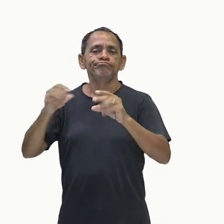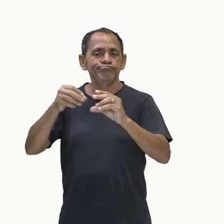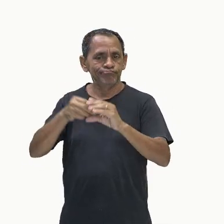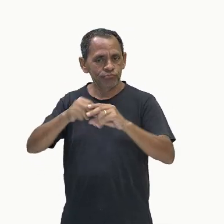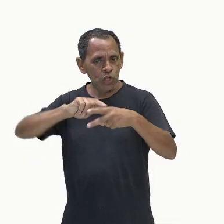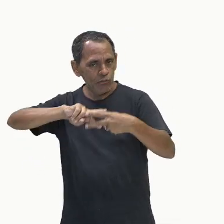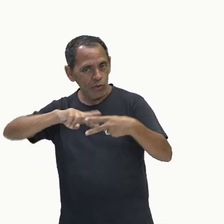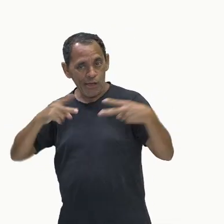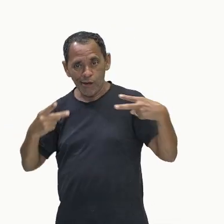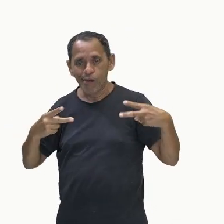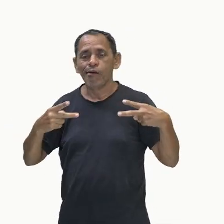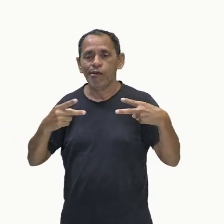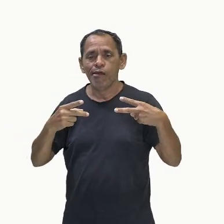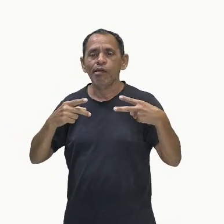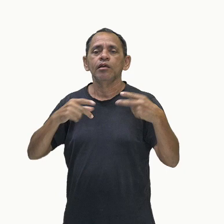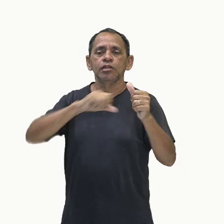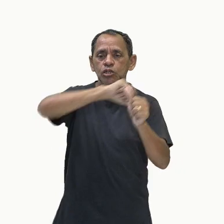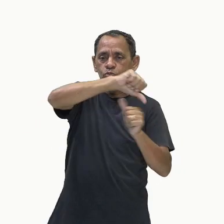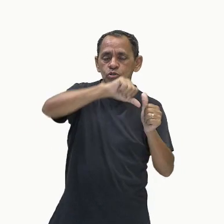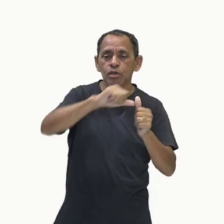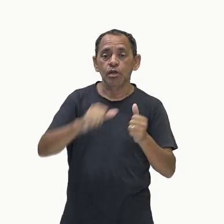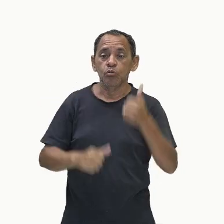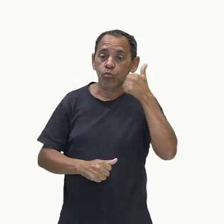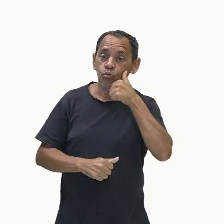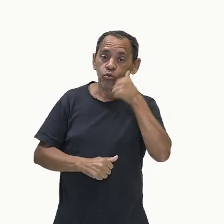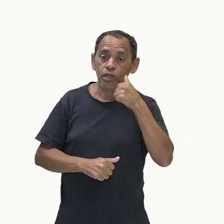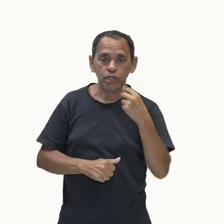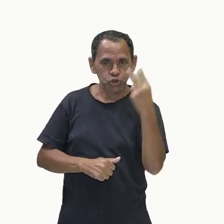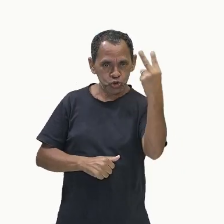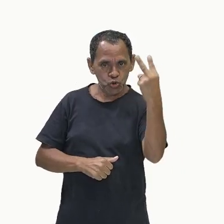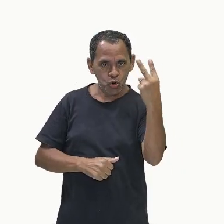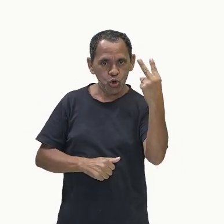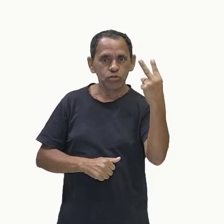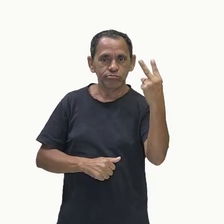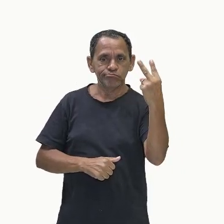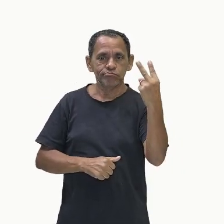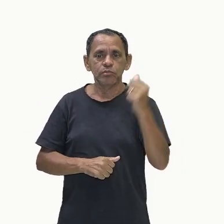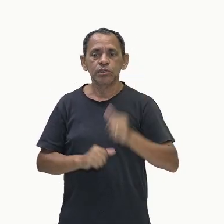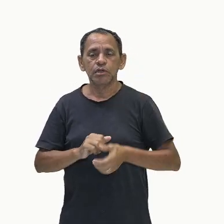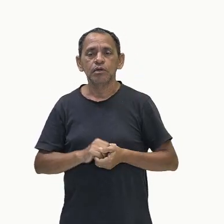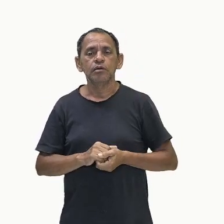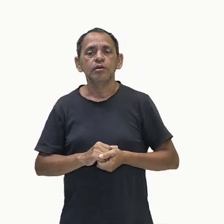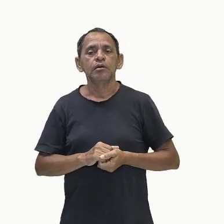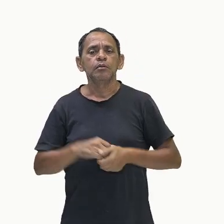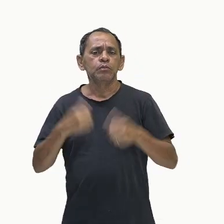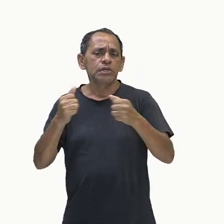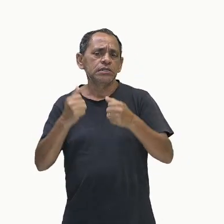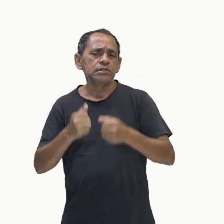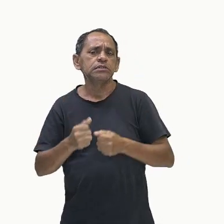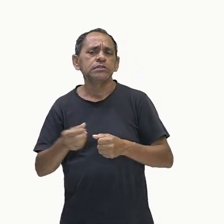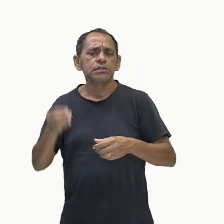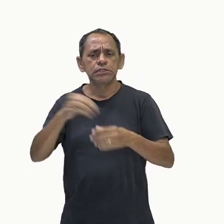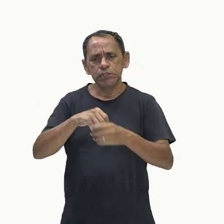tem 2 cromossomos Y. O gene mutado deve estar presente